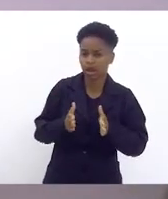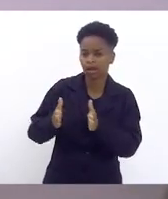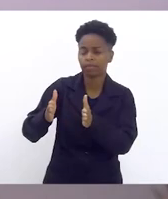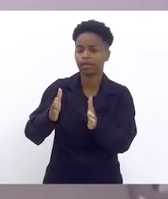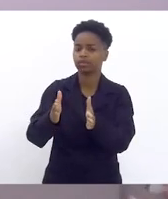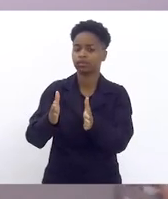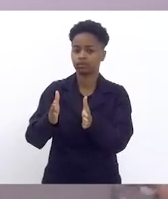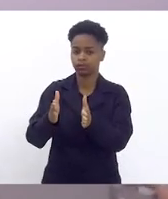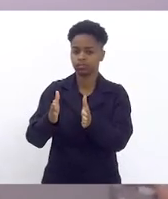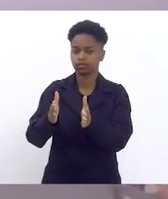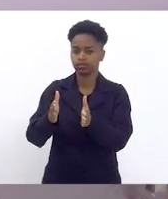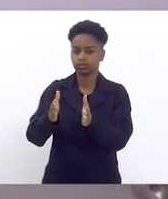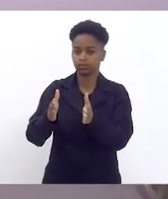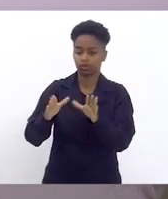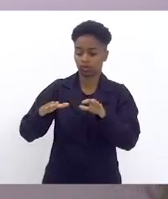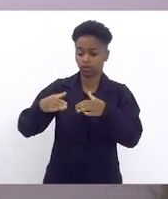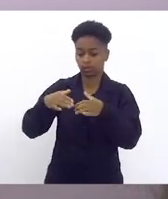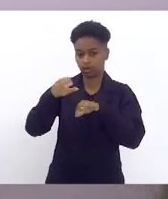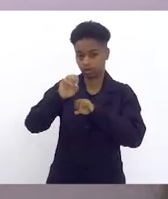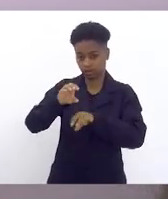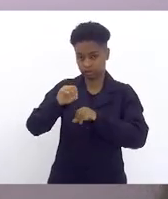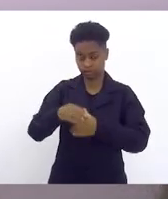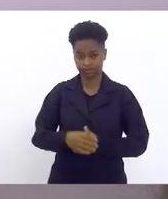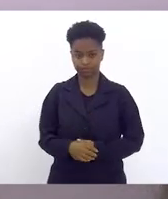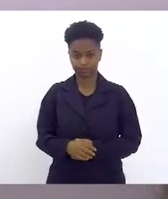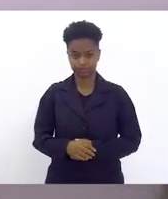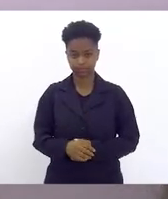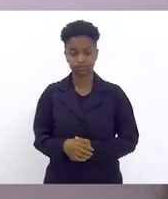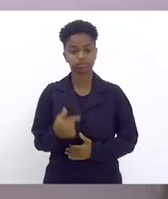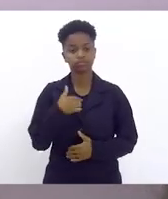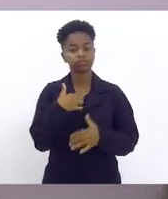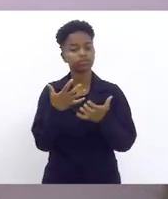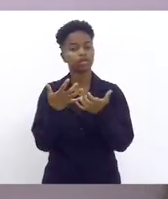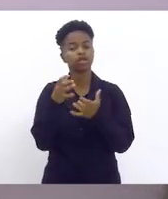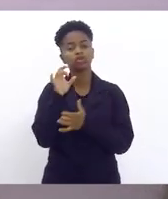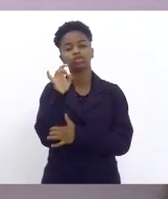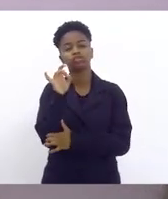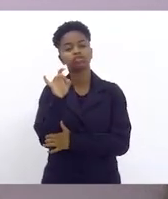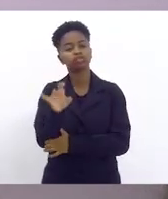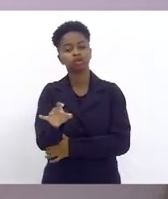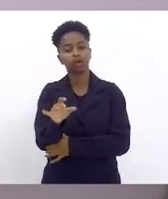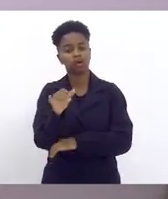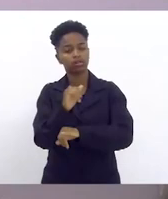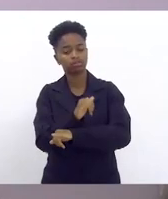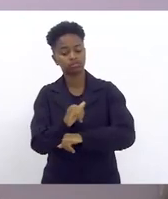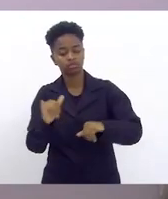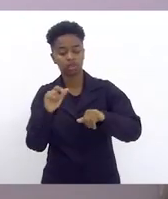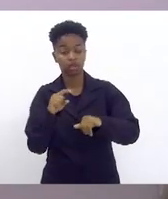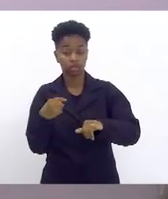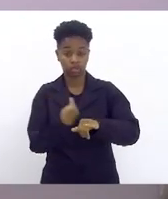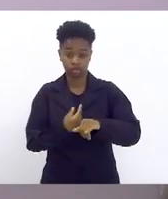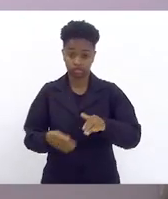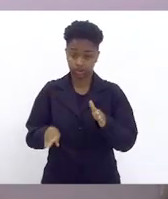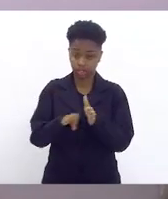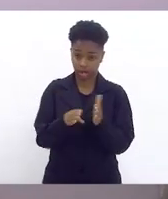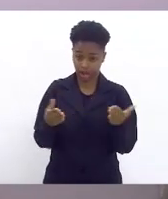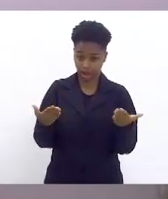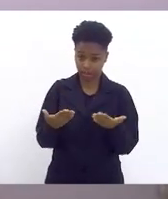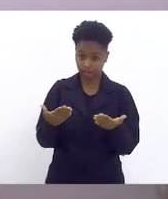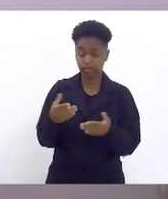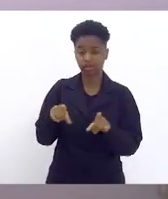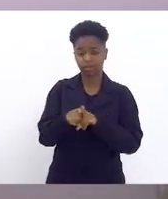da da comissão de educação e eu quero só dizer o momento que nós chegamos aqui e aí saudar o Deputado